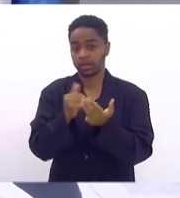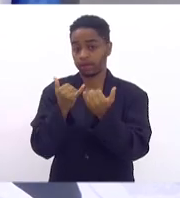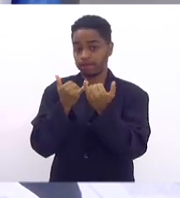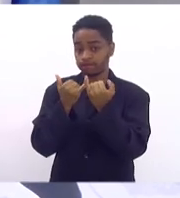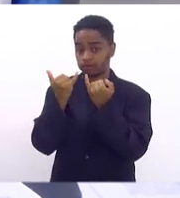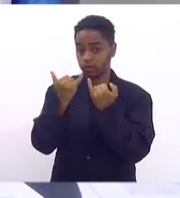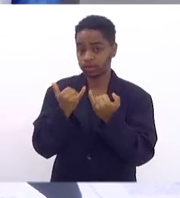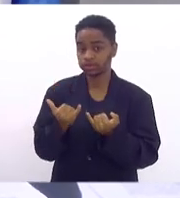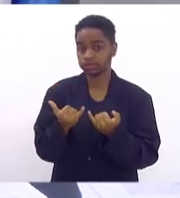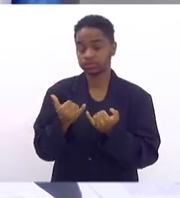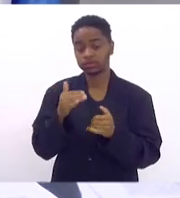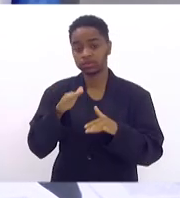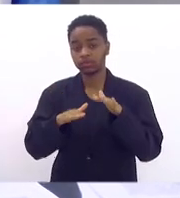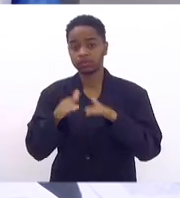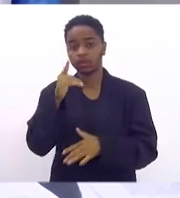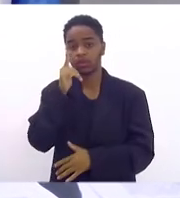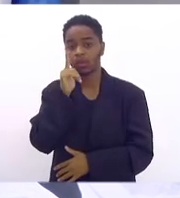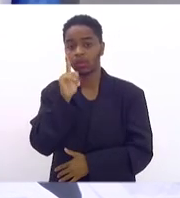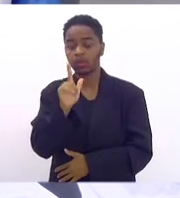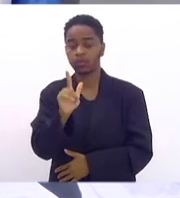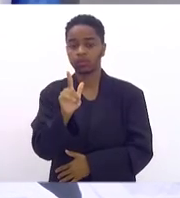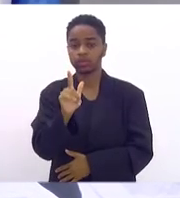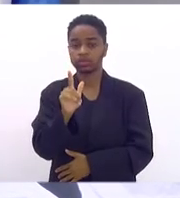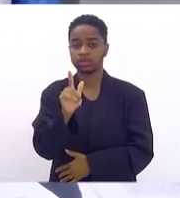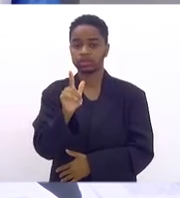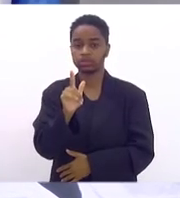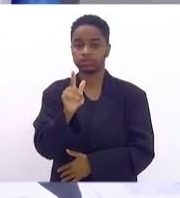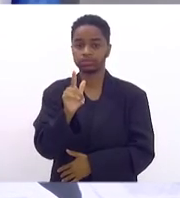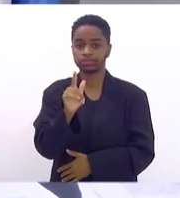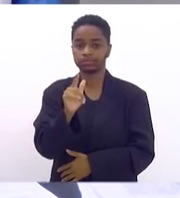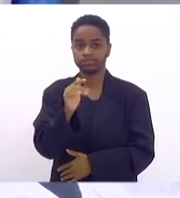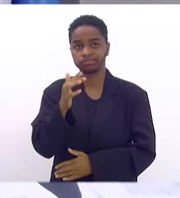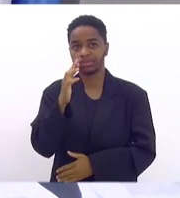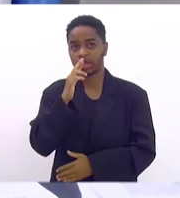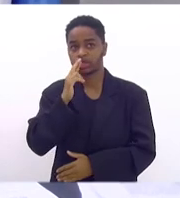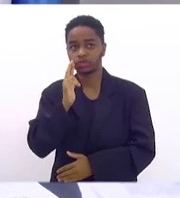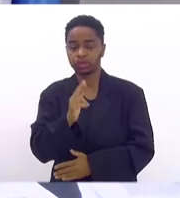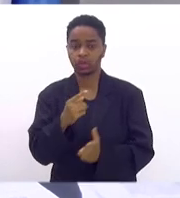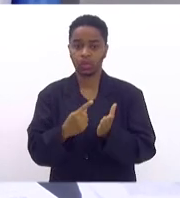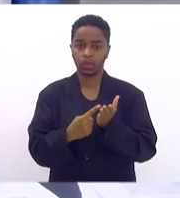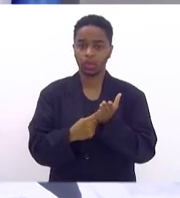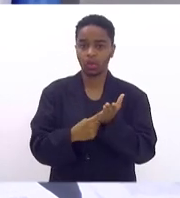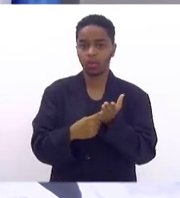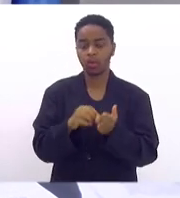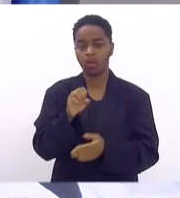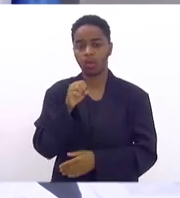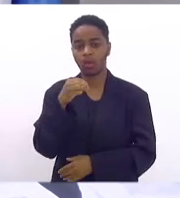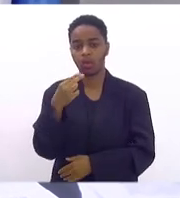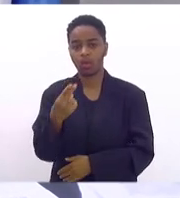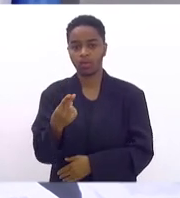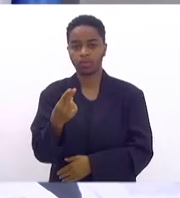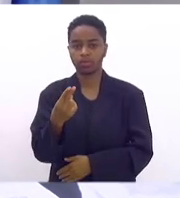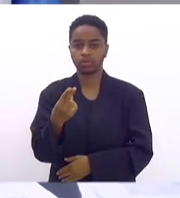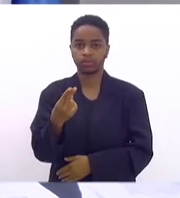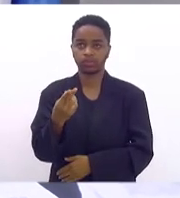informações que pudesse dar conta de um compromisso, ou mais que isso, de uma